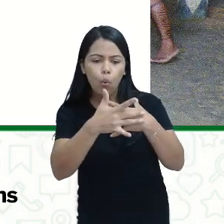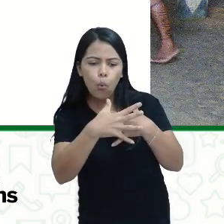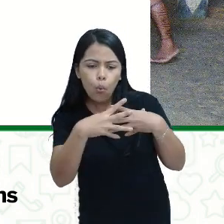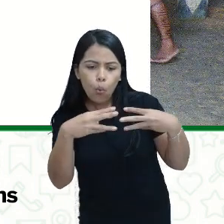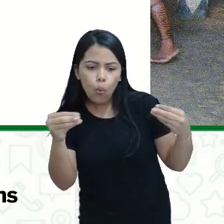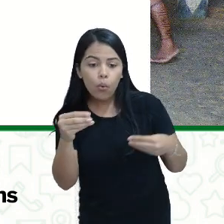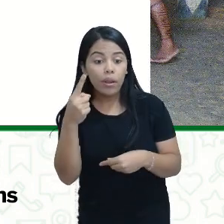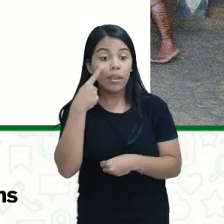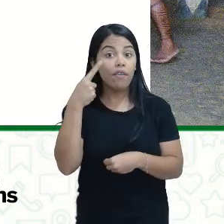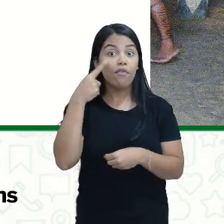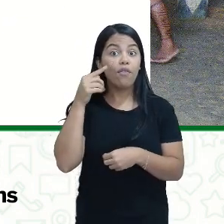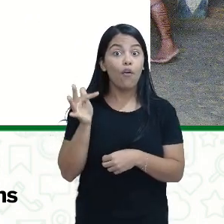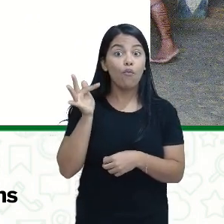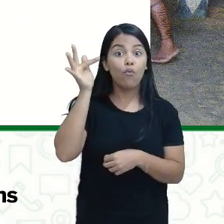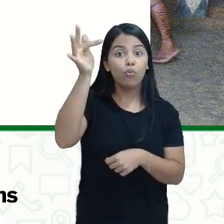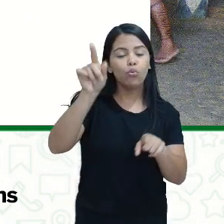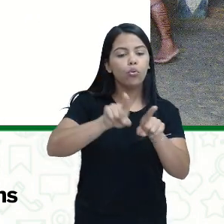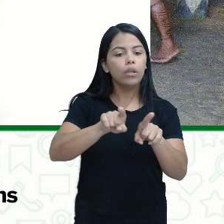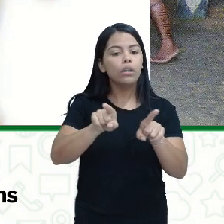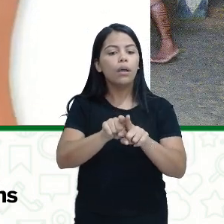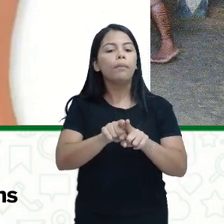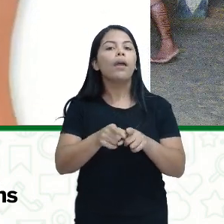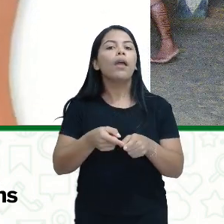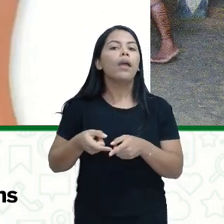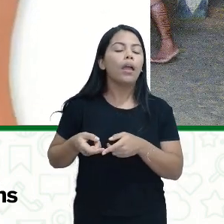futuro e manutenção da paz com a natureza.